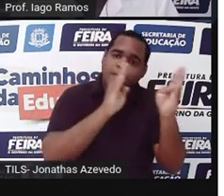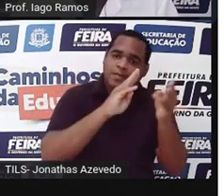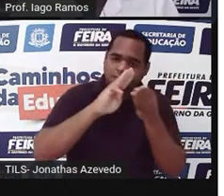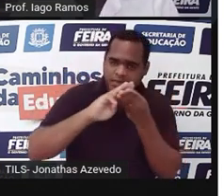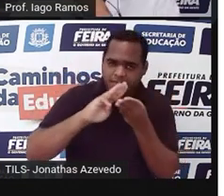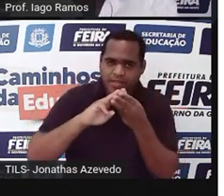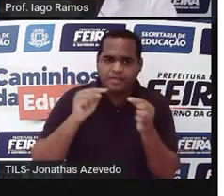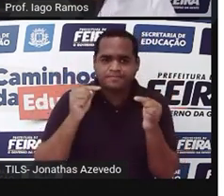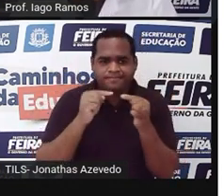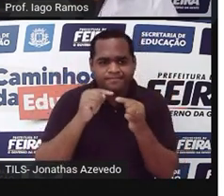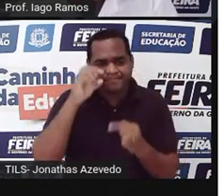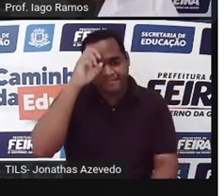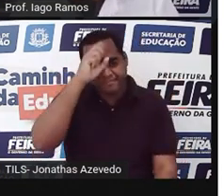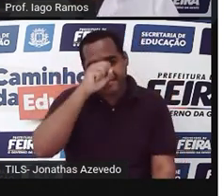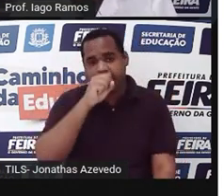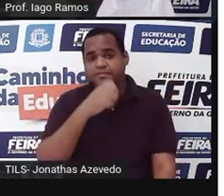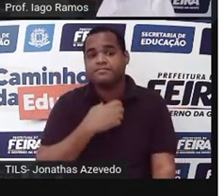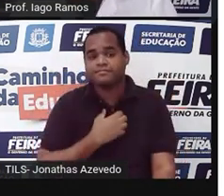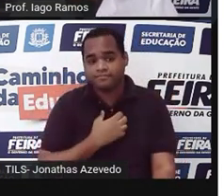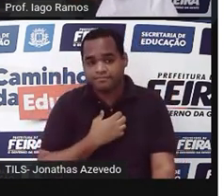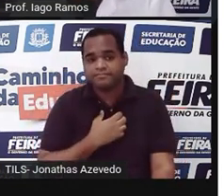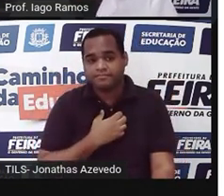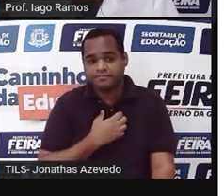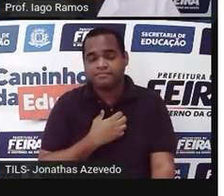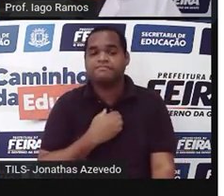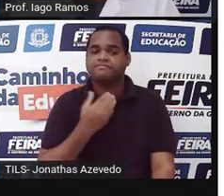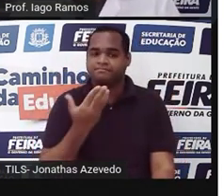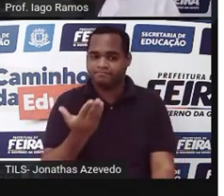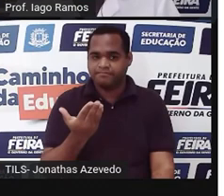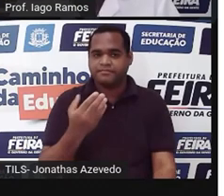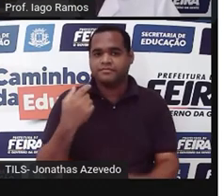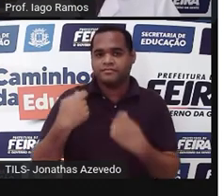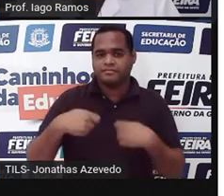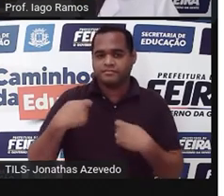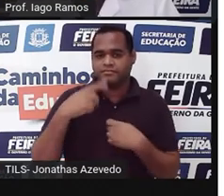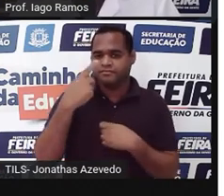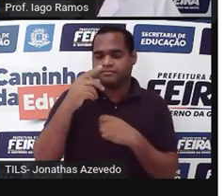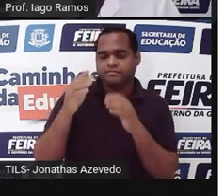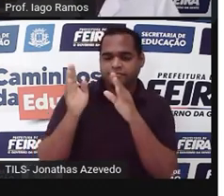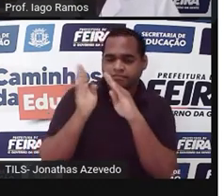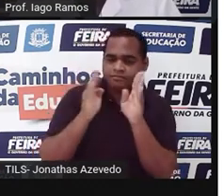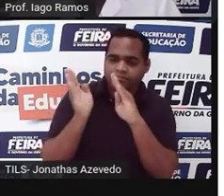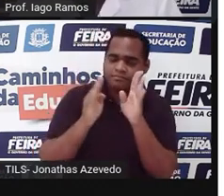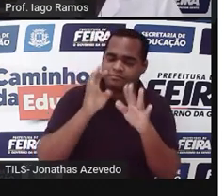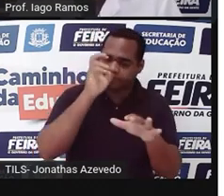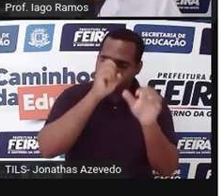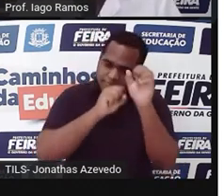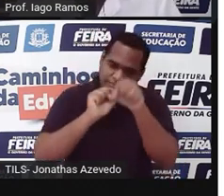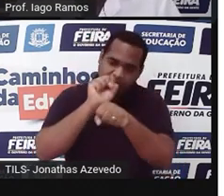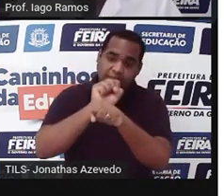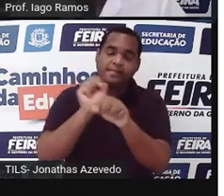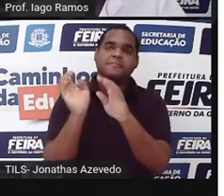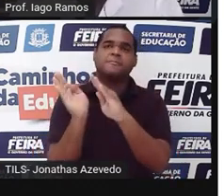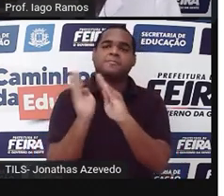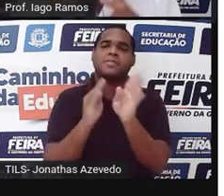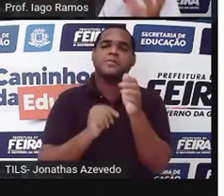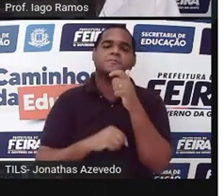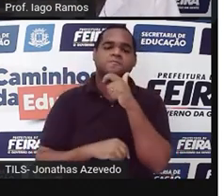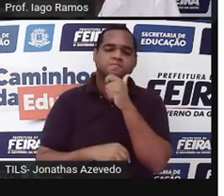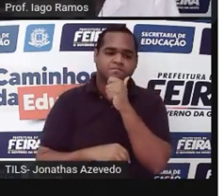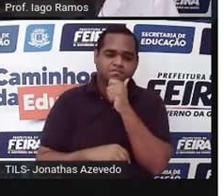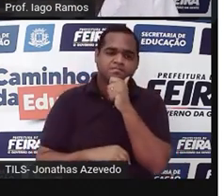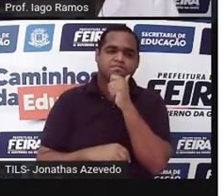bem fazer com que você estudante a vale a você mesmo certo você pare e pense